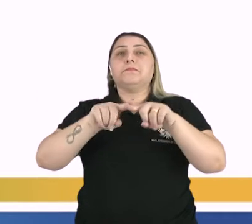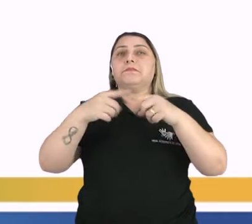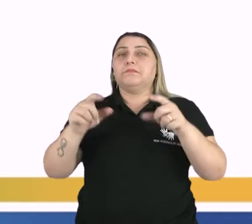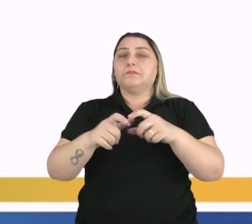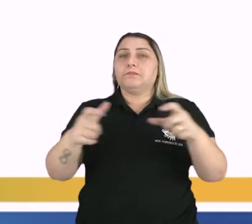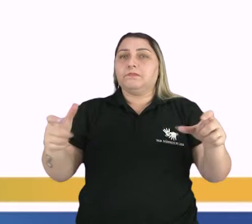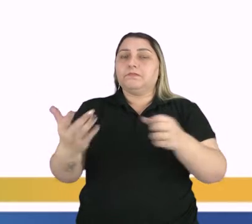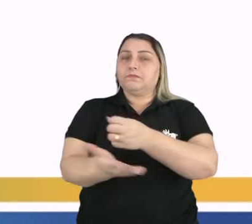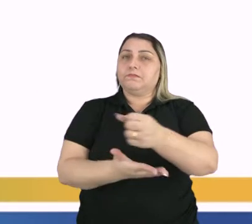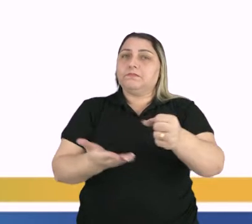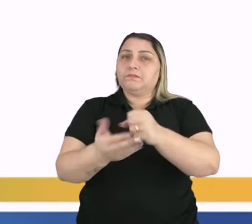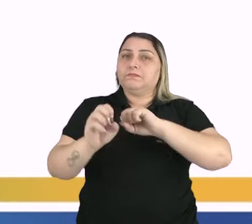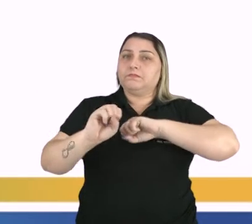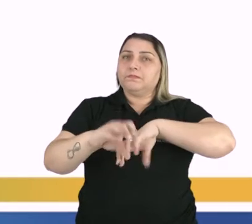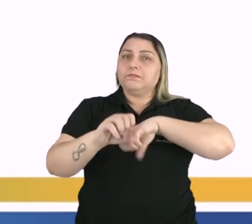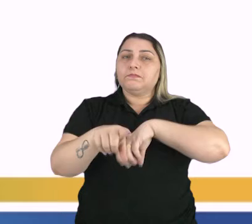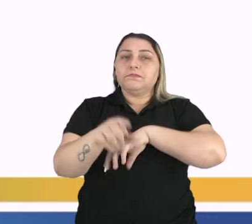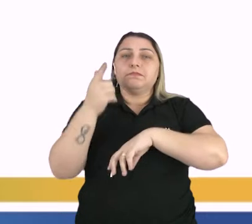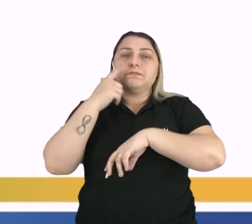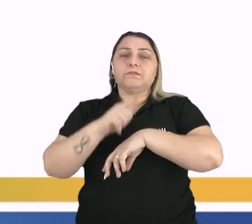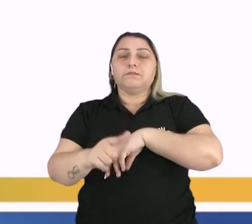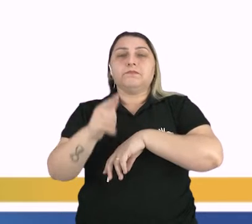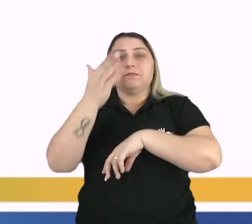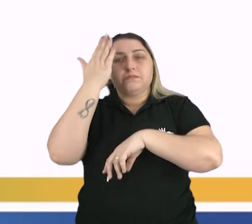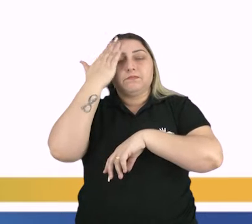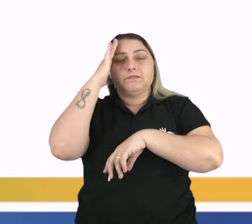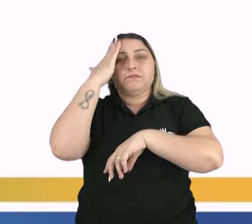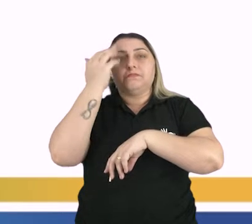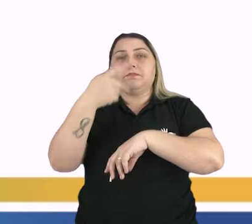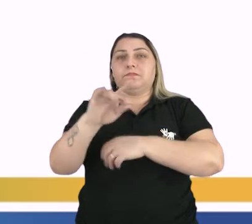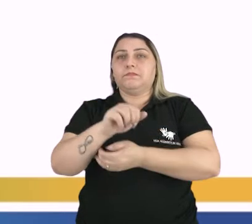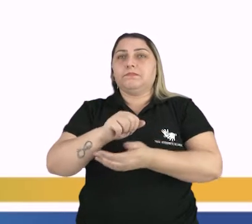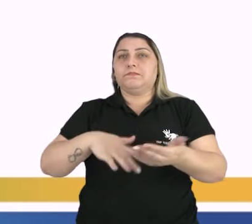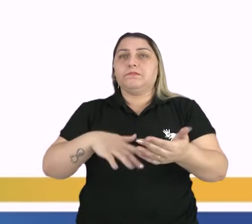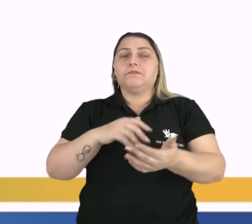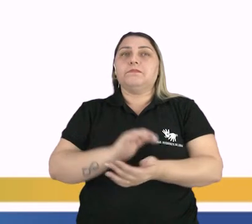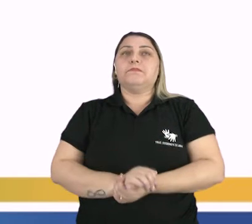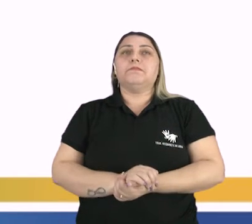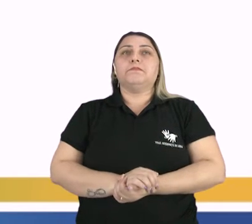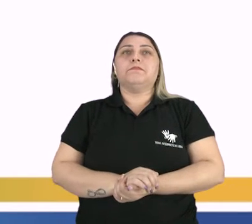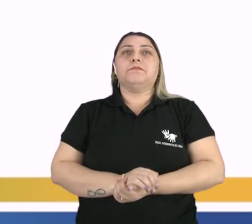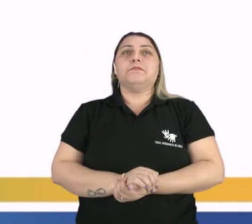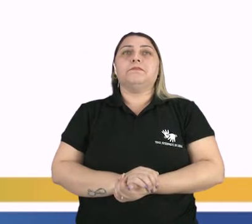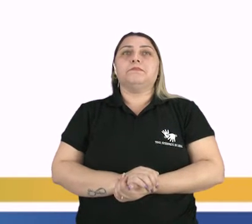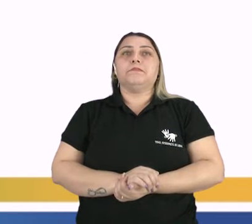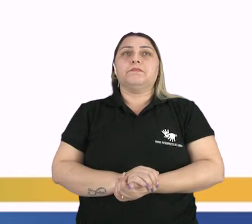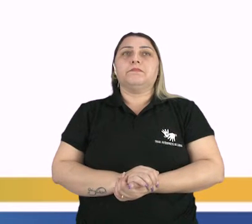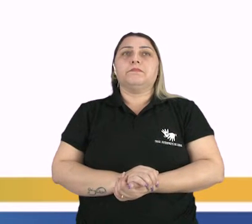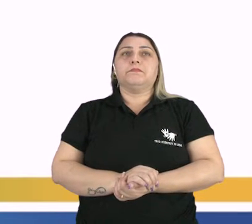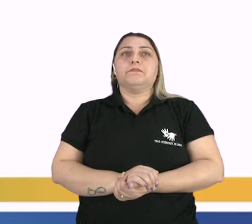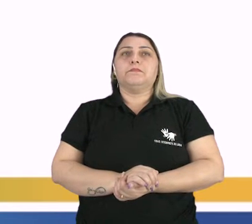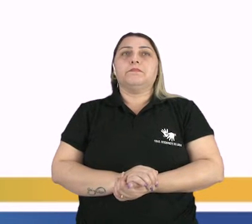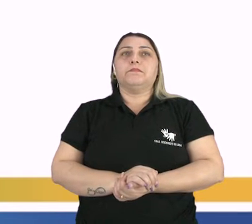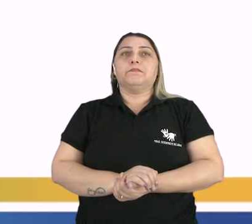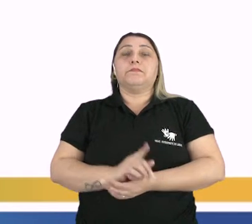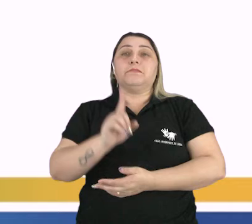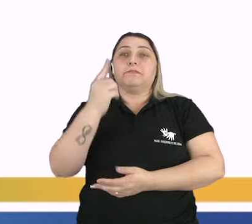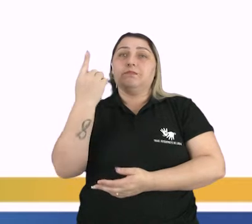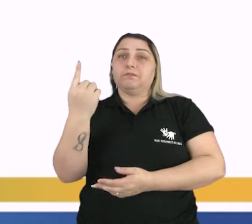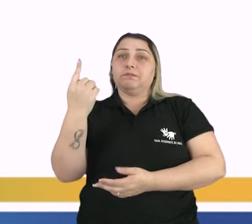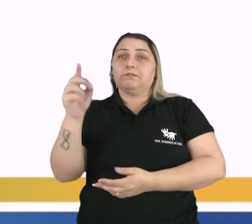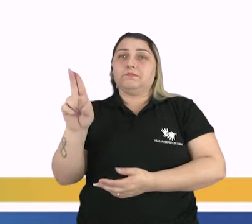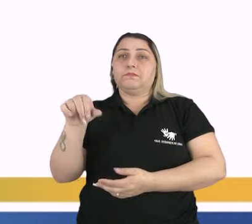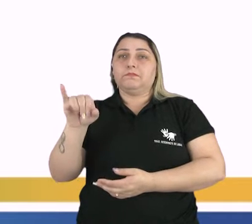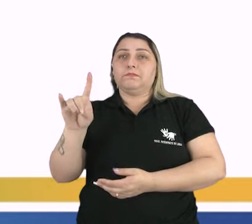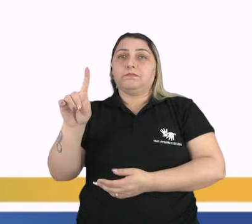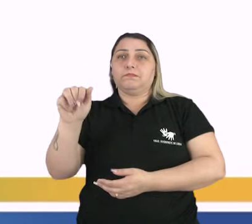aqui noções básicas para que você consiga trabalhar nas suas atividades. Então, o raio da circunferência mede uma unidade, vimos que